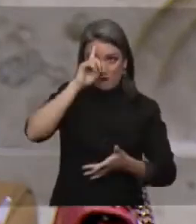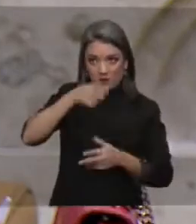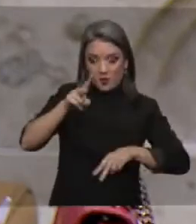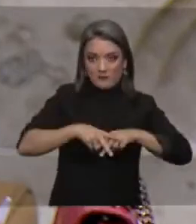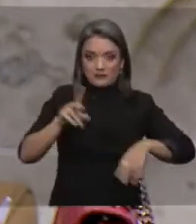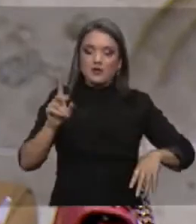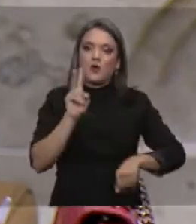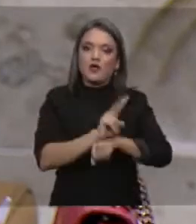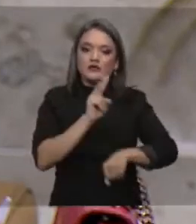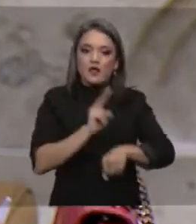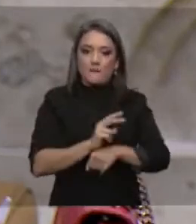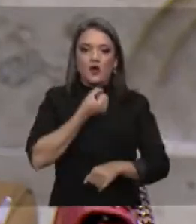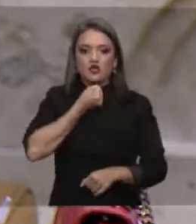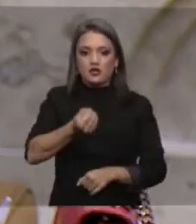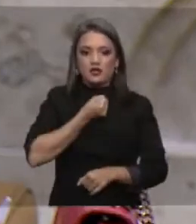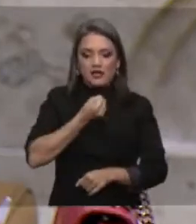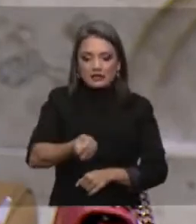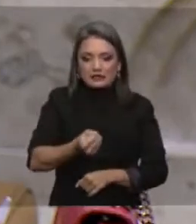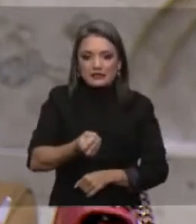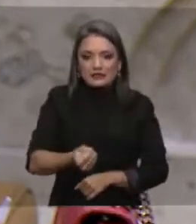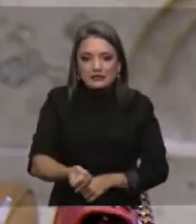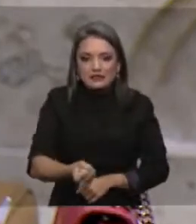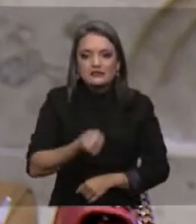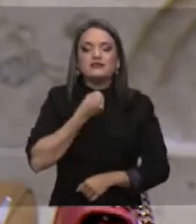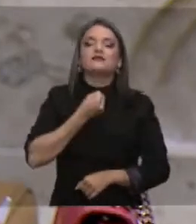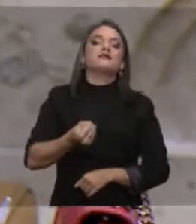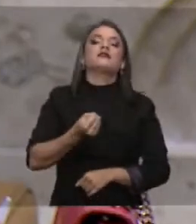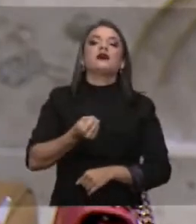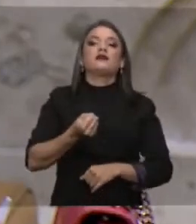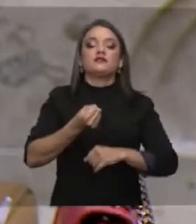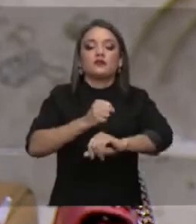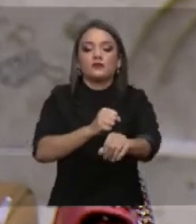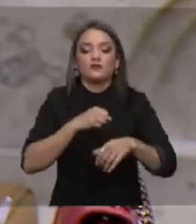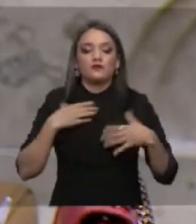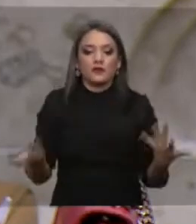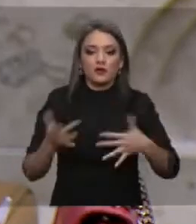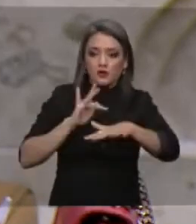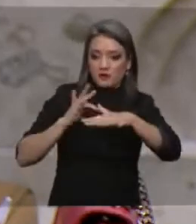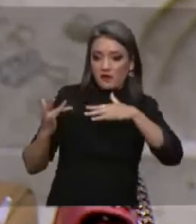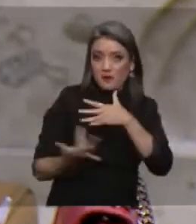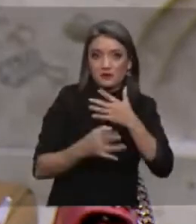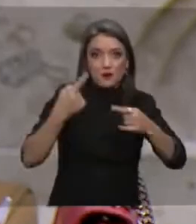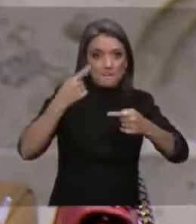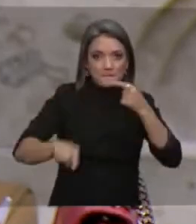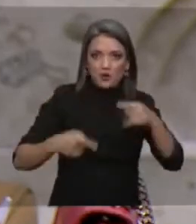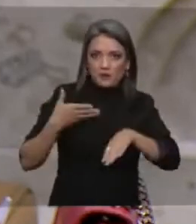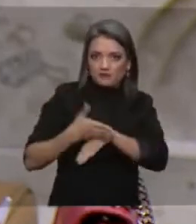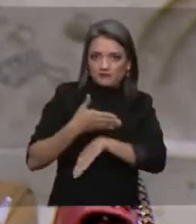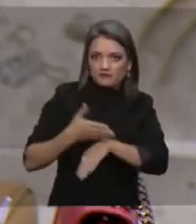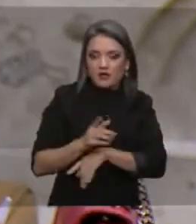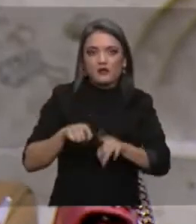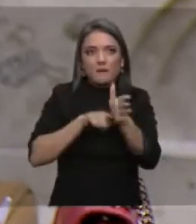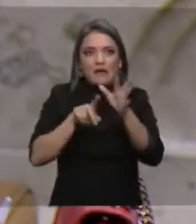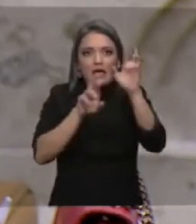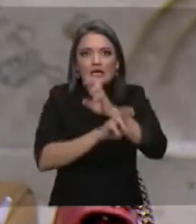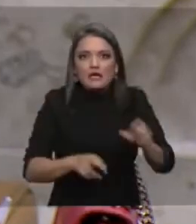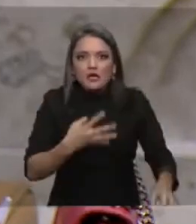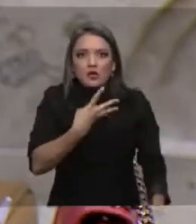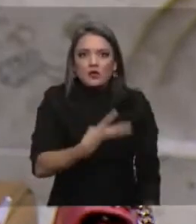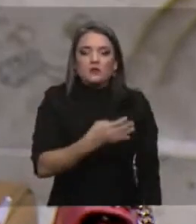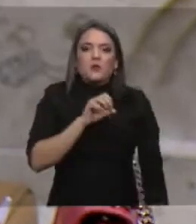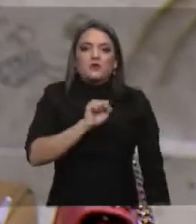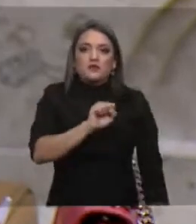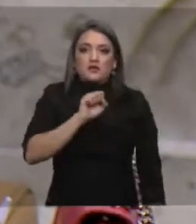Filho, sucedida da decisão que o proibiu de acessar as redes sociais, também no curso do inquérito 4.828,